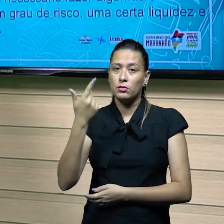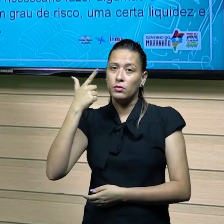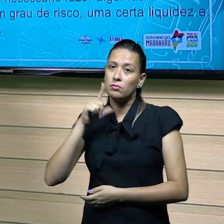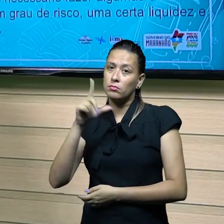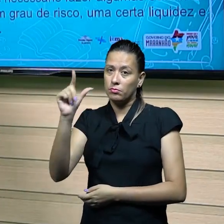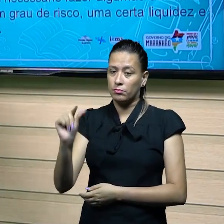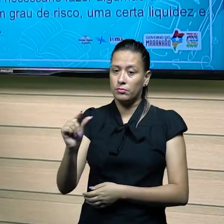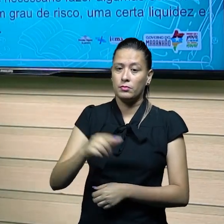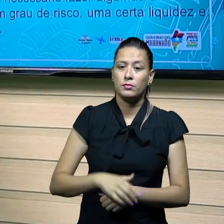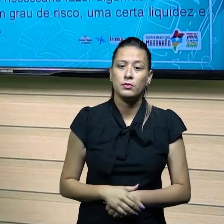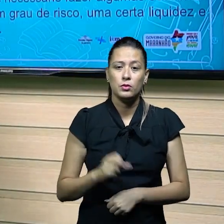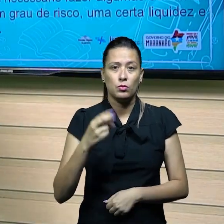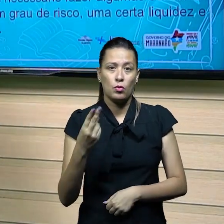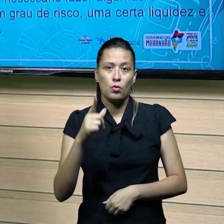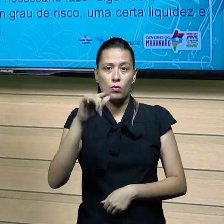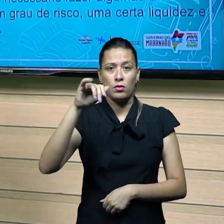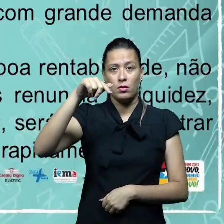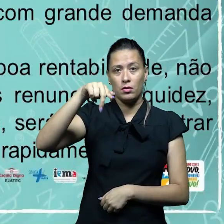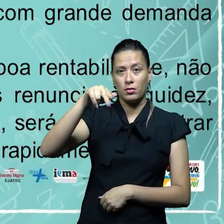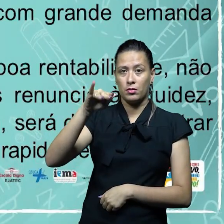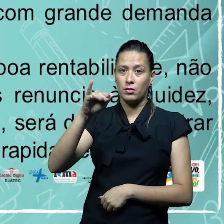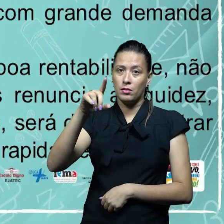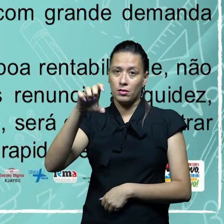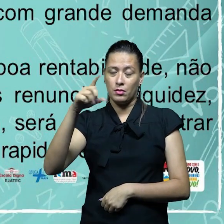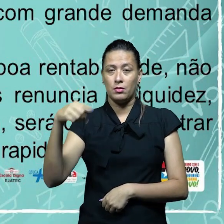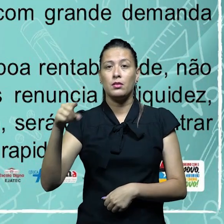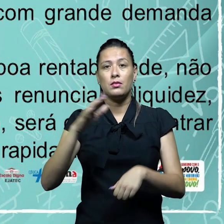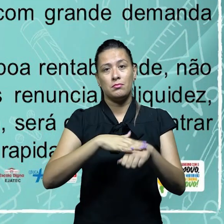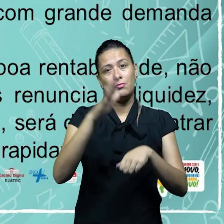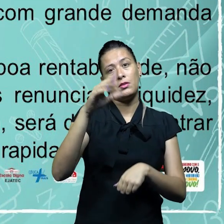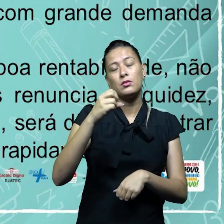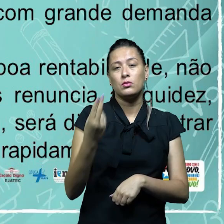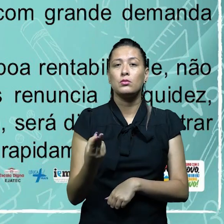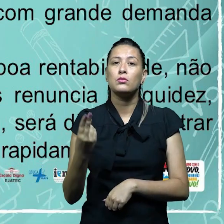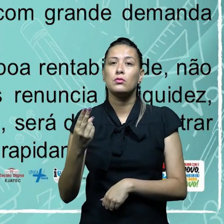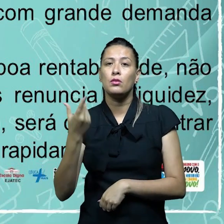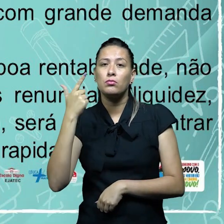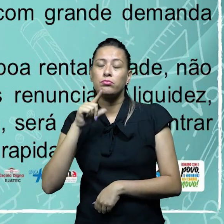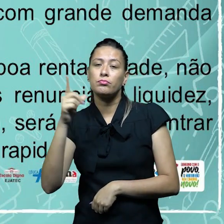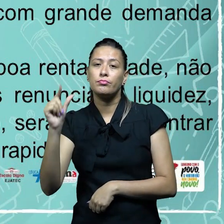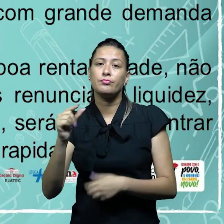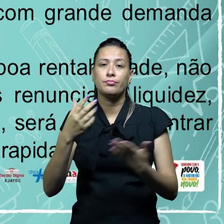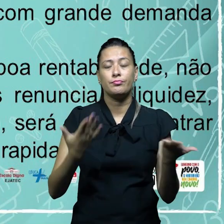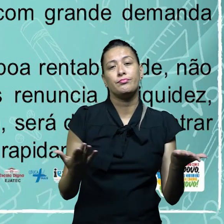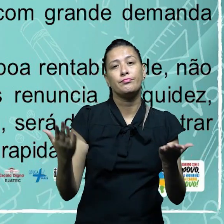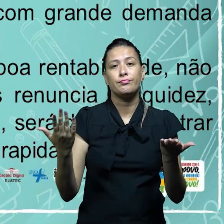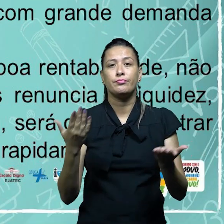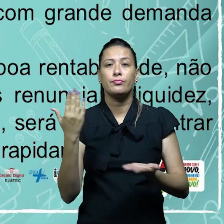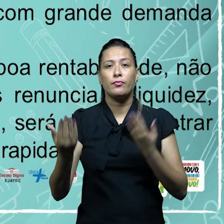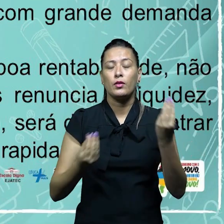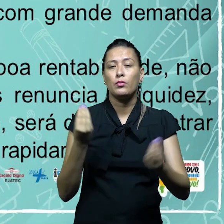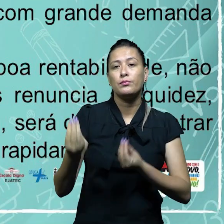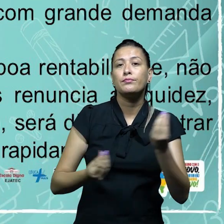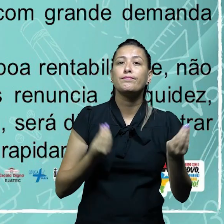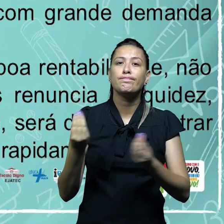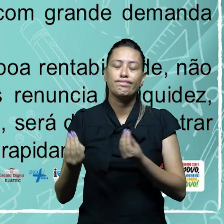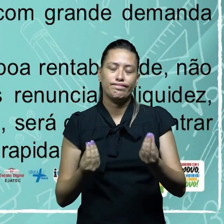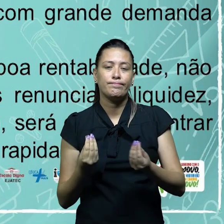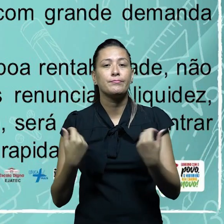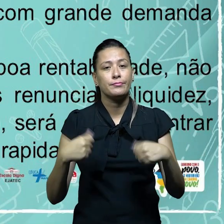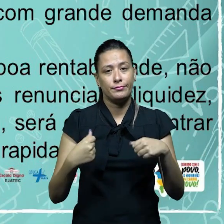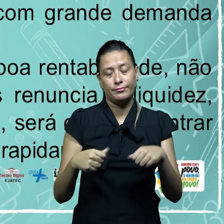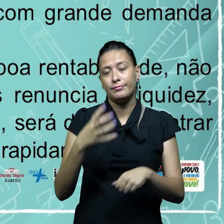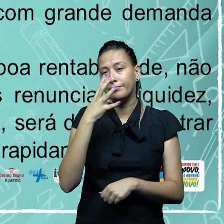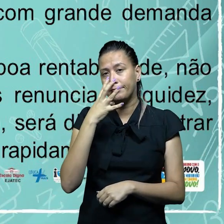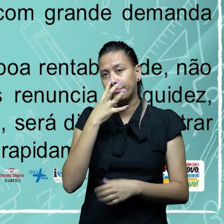tem que ser analisado no momento que você for fazer a aplicação. Tá? Então aqui a gente vai analisar uma situação, para vocês observarem como é que